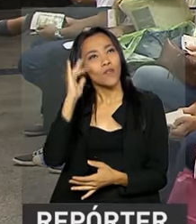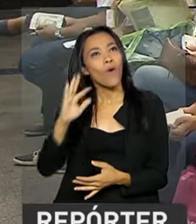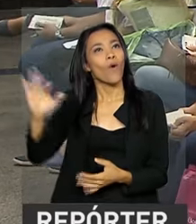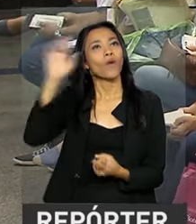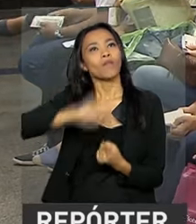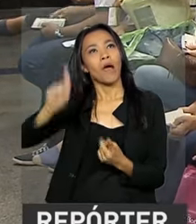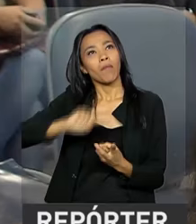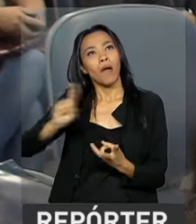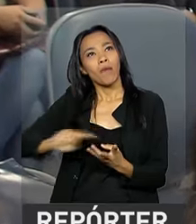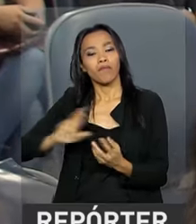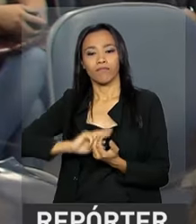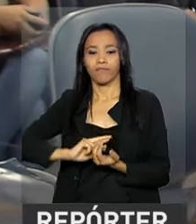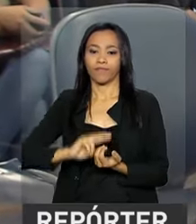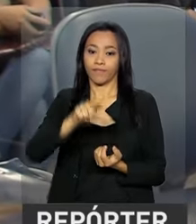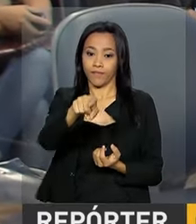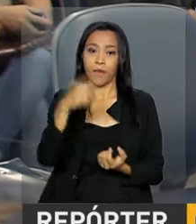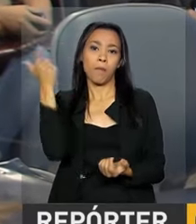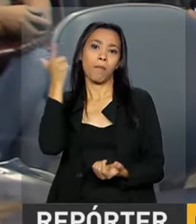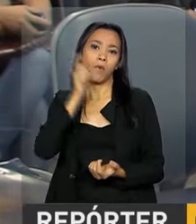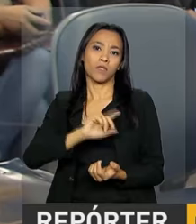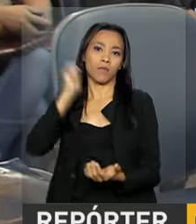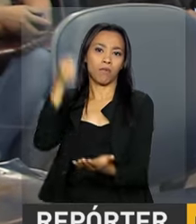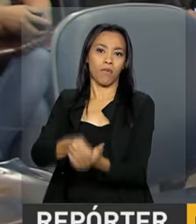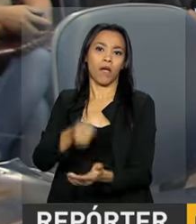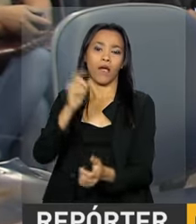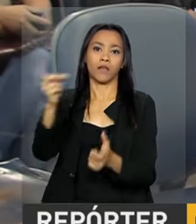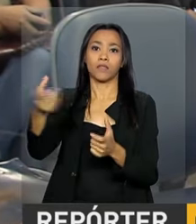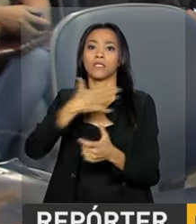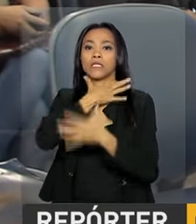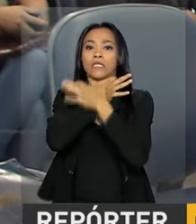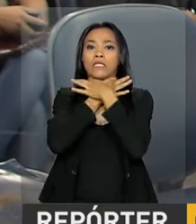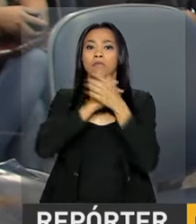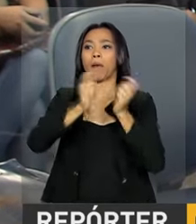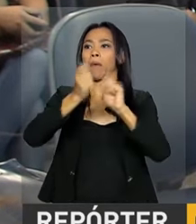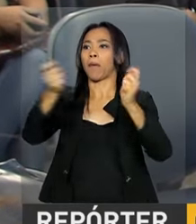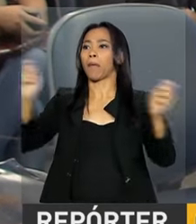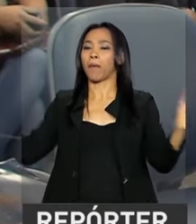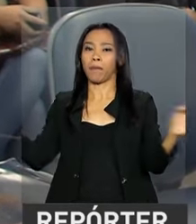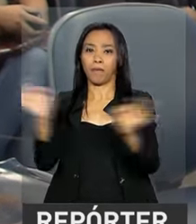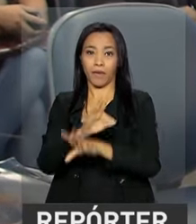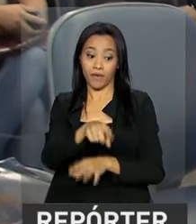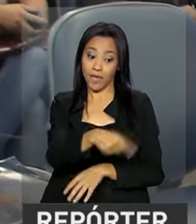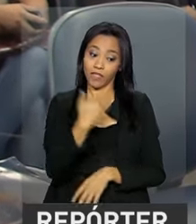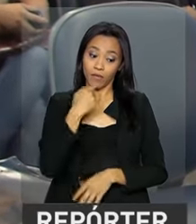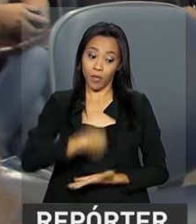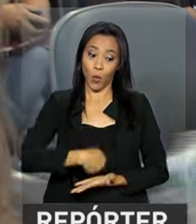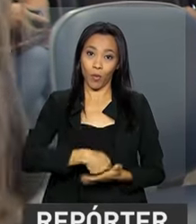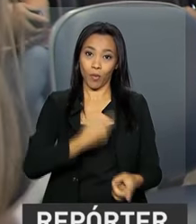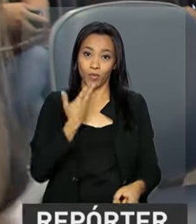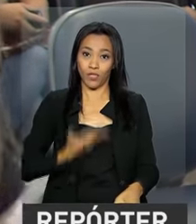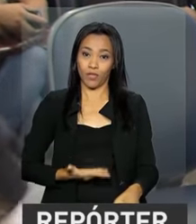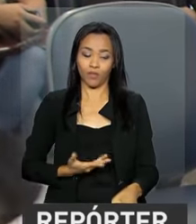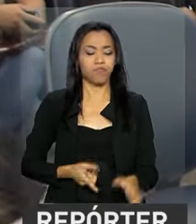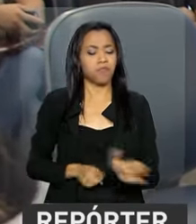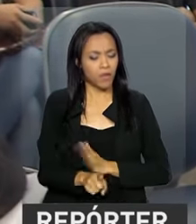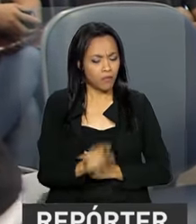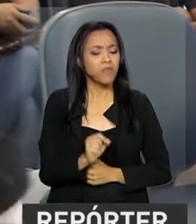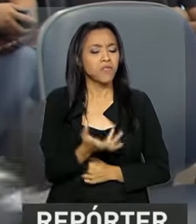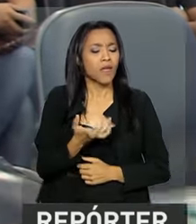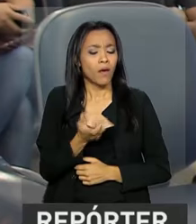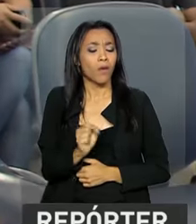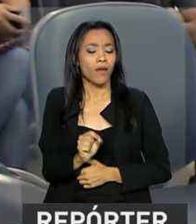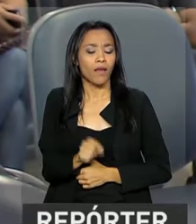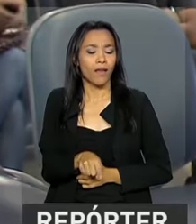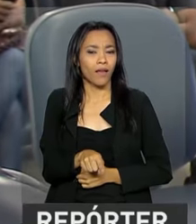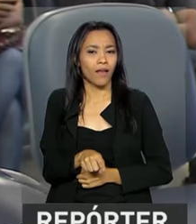muitos projetos. Vamos sanar algumas dívidas e aquilo que sobrar eu vou gastar com ela, que ela já me cobrou. E aí, o que você quer que a sua mãe dê para